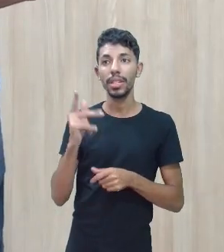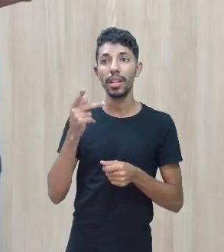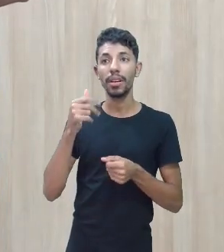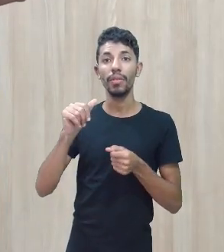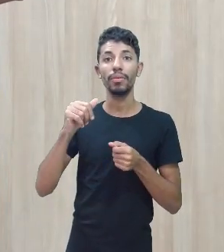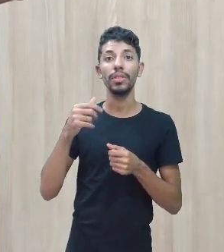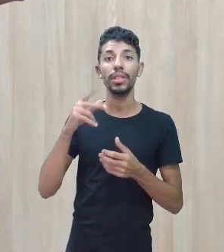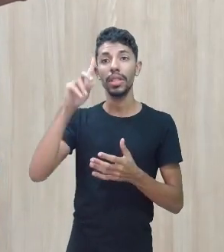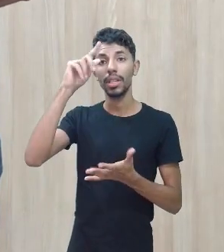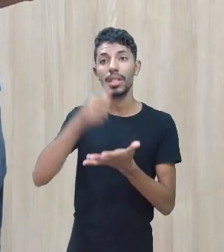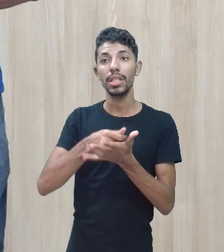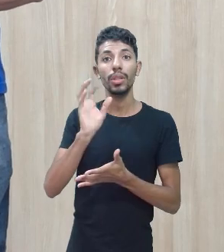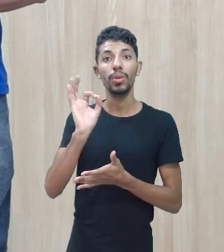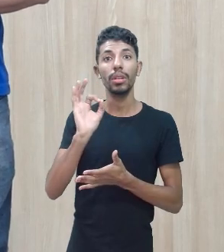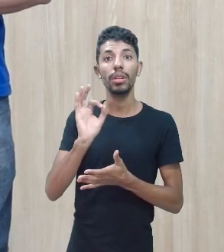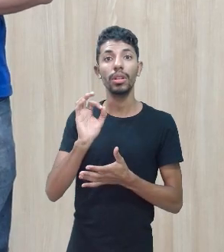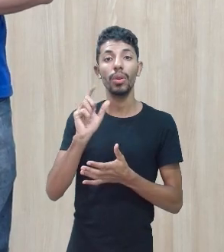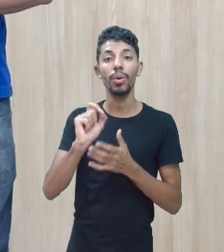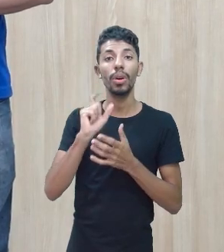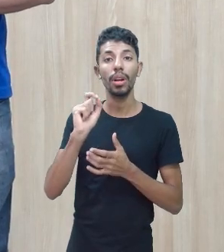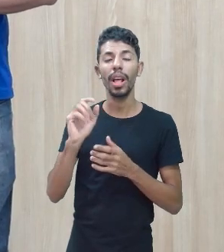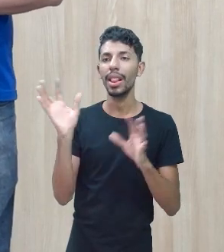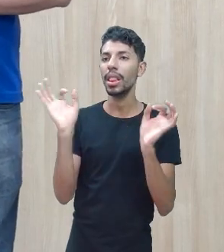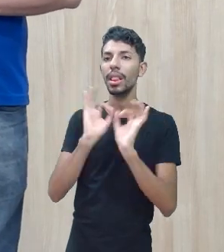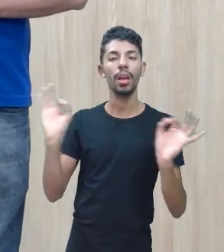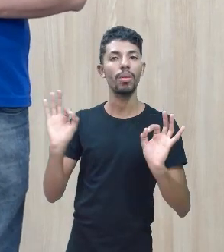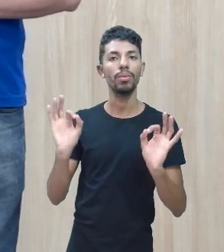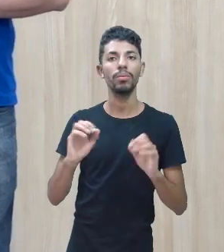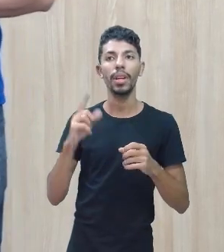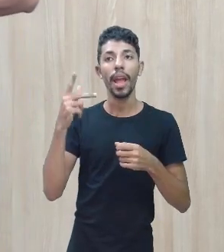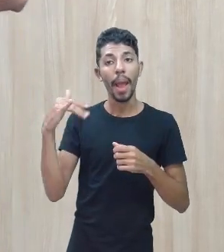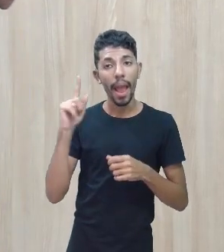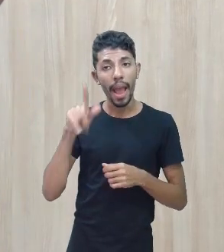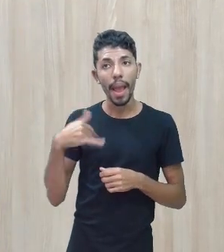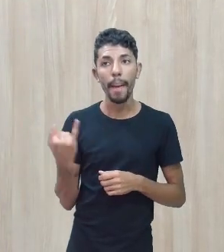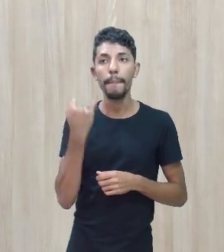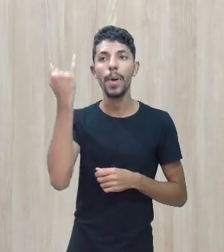É importante que o Pedro continue aqui no Brasil, e aí é o famoso dia